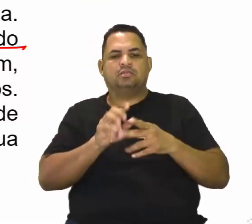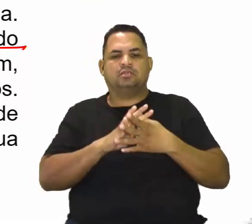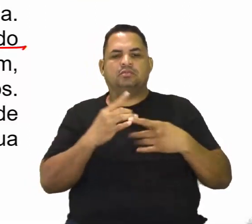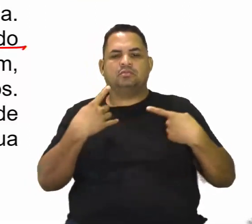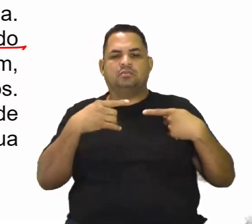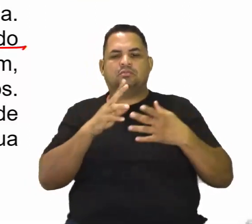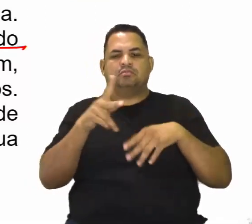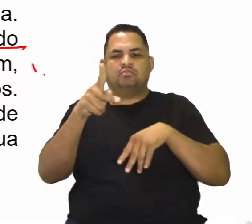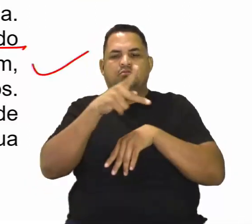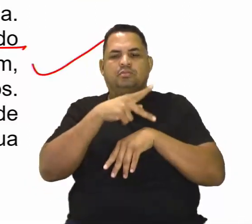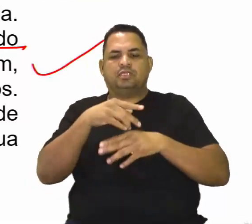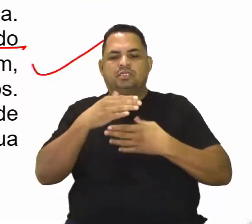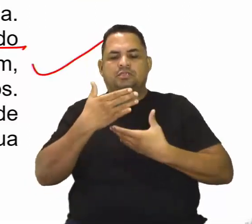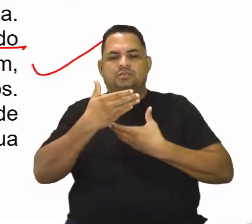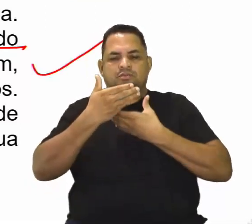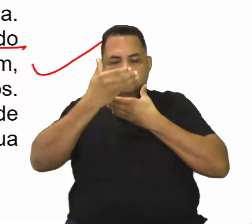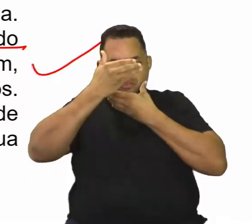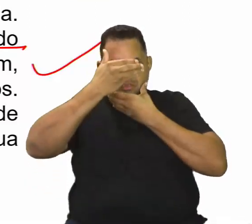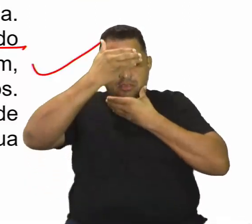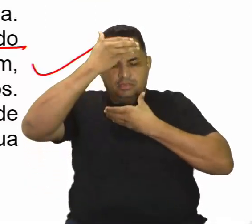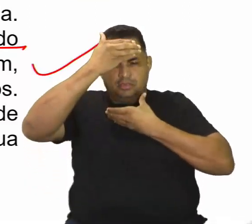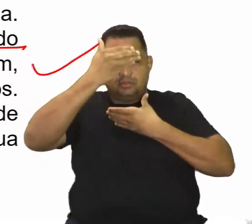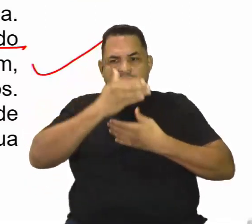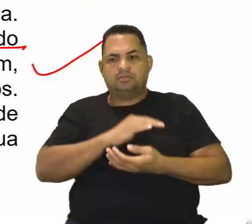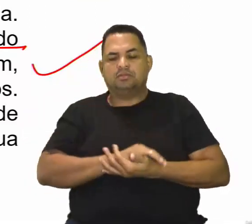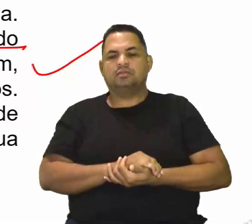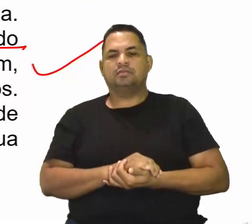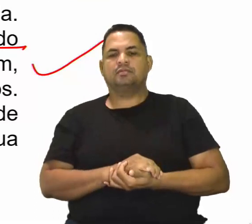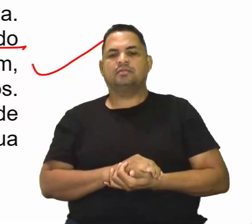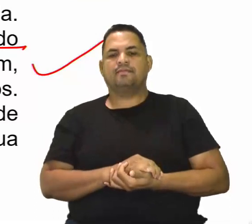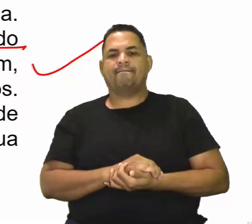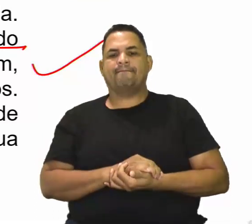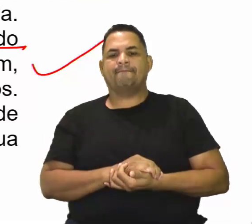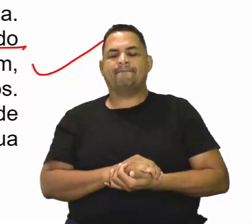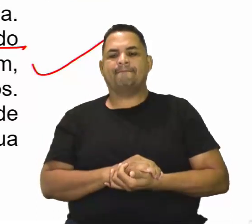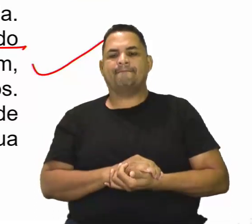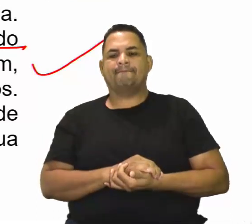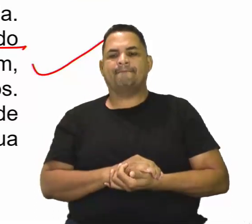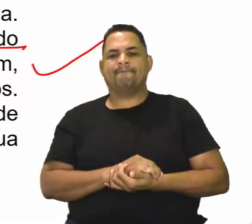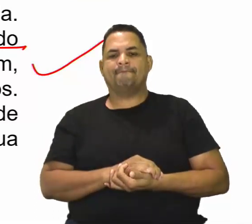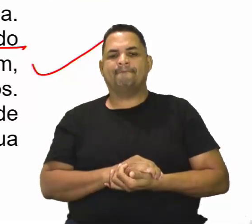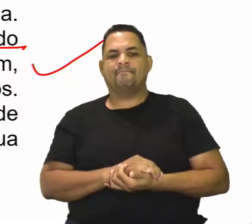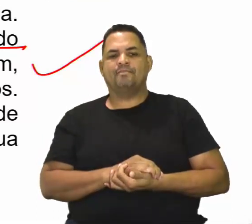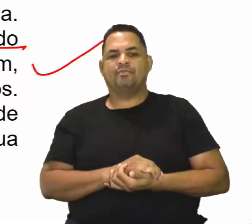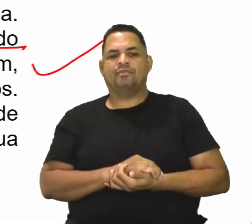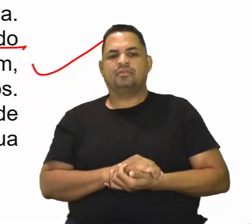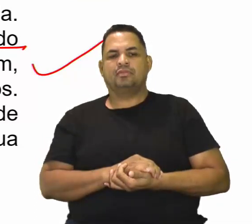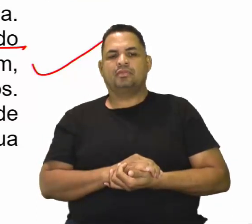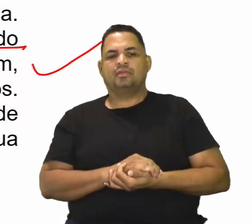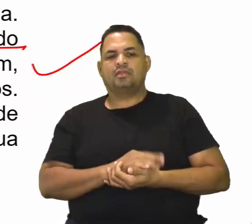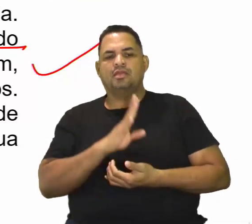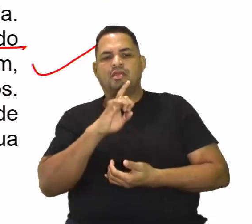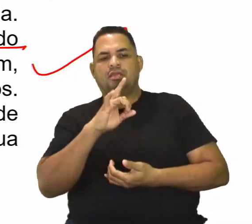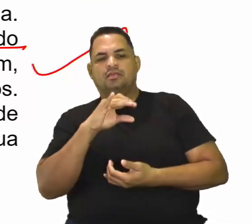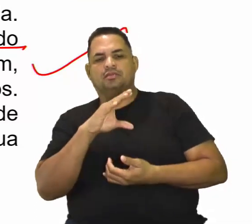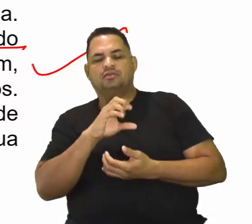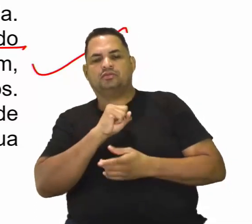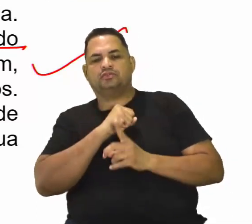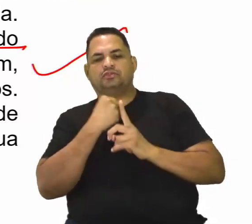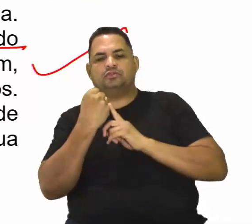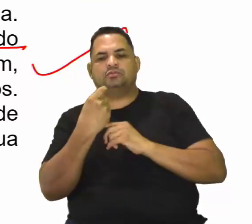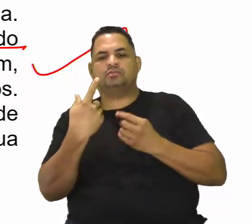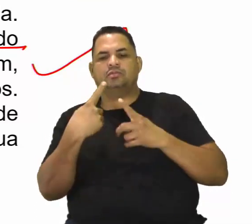conflito contra países islâmicos? Será que seria essa guerra santa? Étnicos e sociais decorrentes